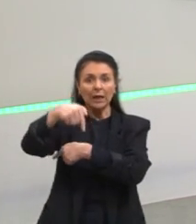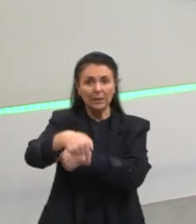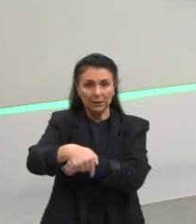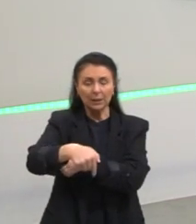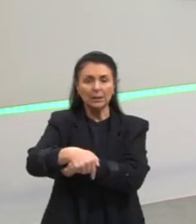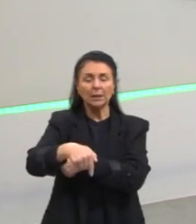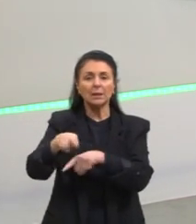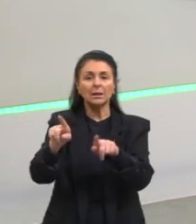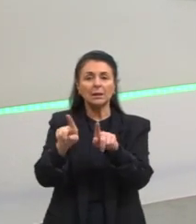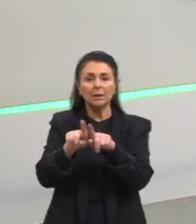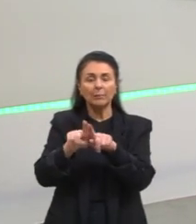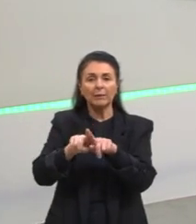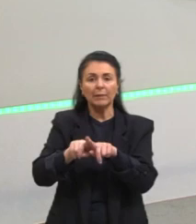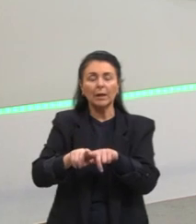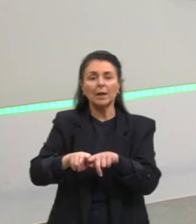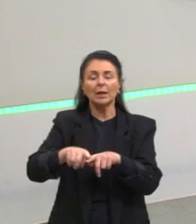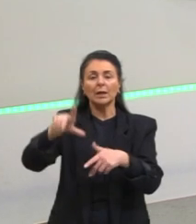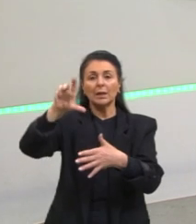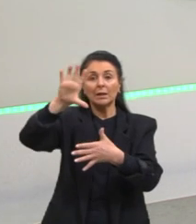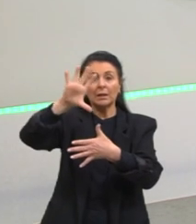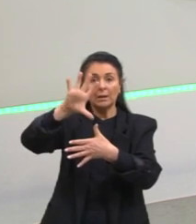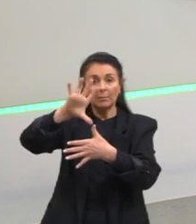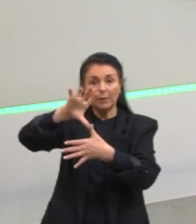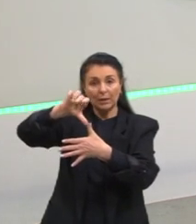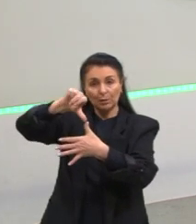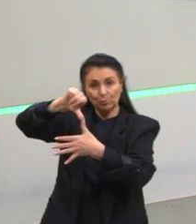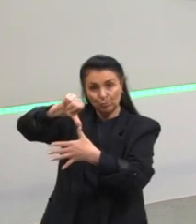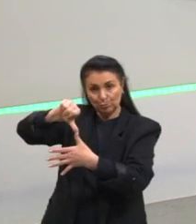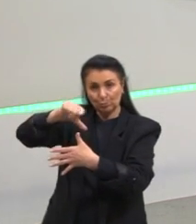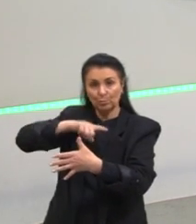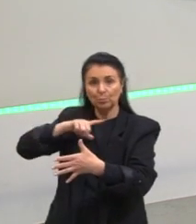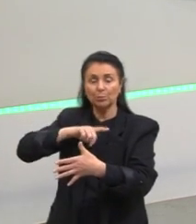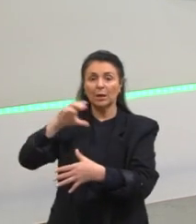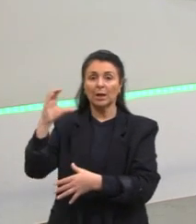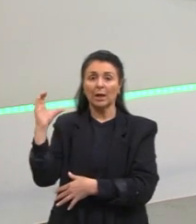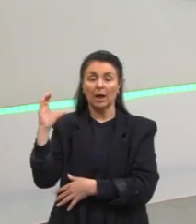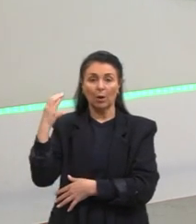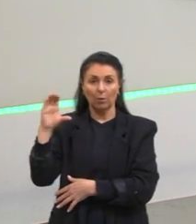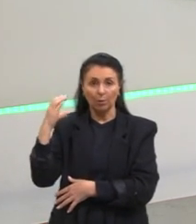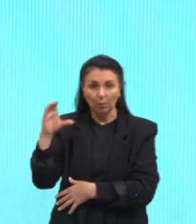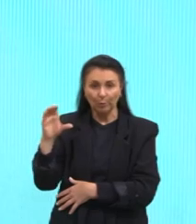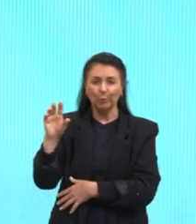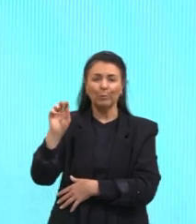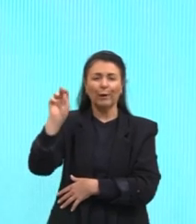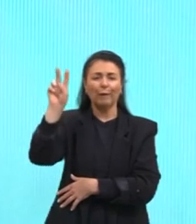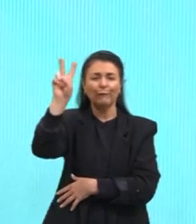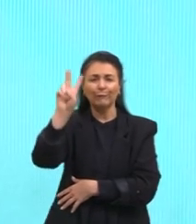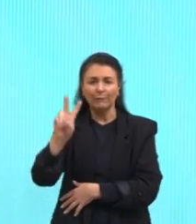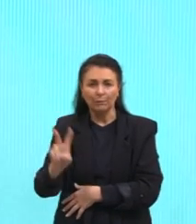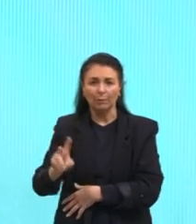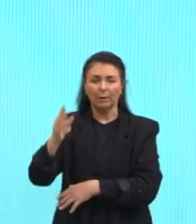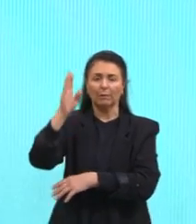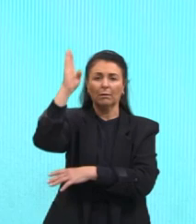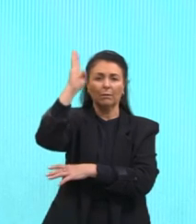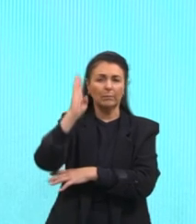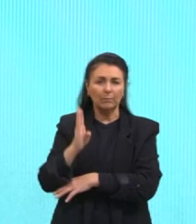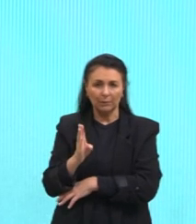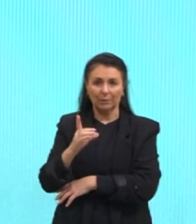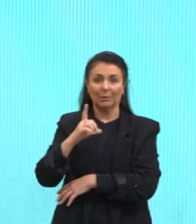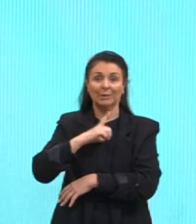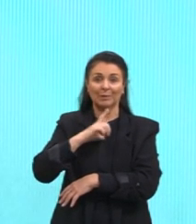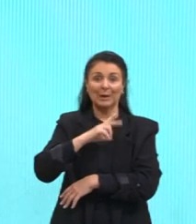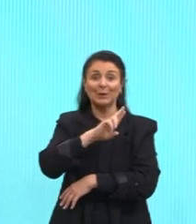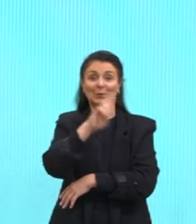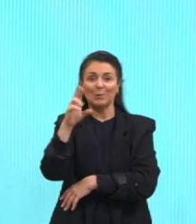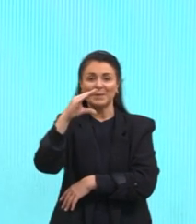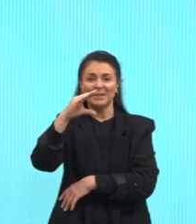pegar áreas da Colômbia Venezuela e Brasil né E aqui o nome que a gente dá justamente errado tá grudado a gente vai ver isso aí na próxima